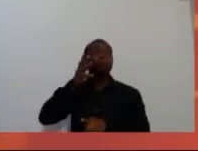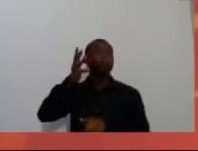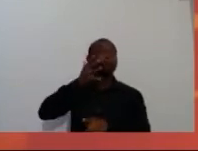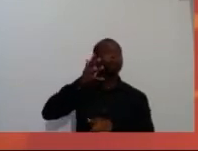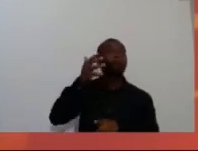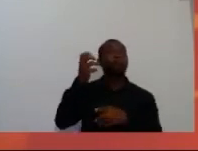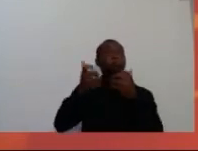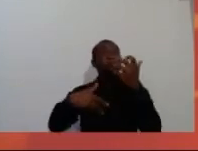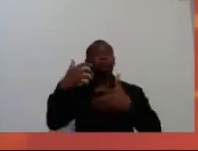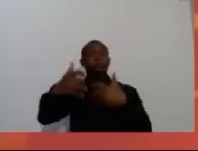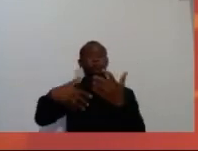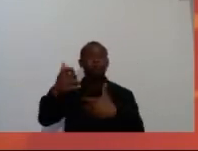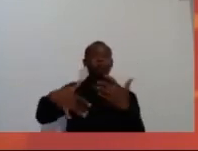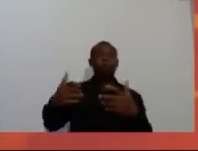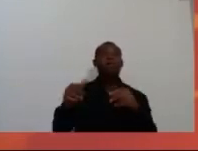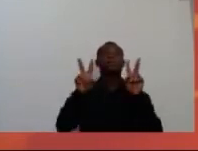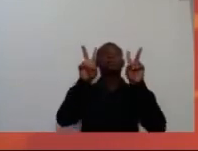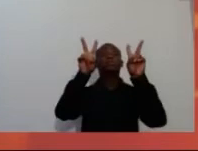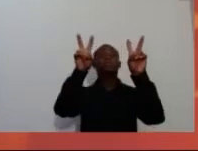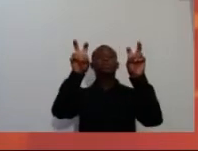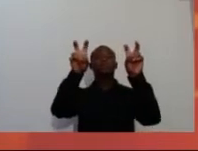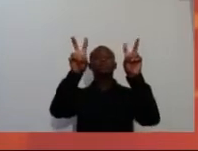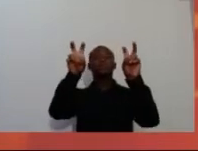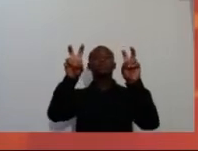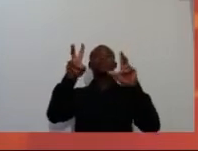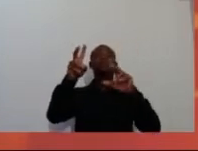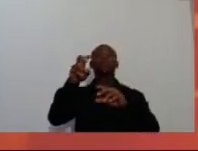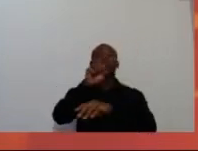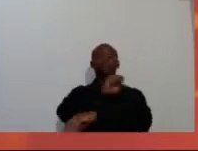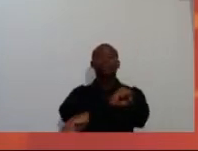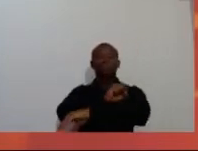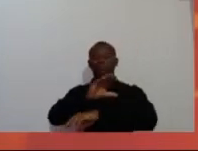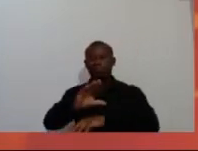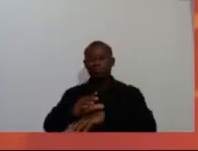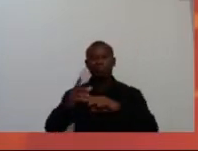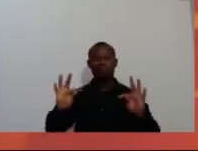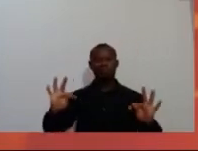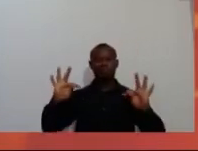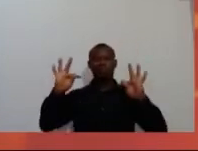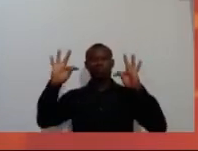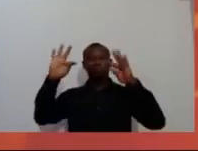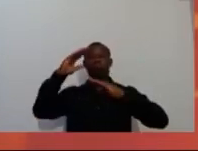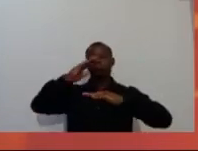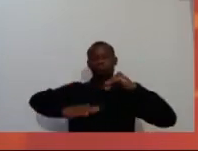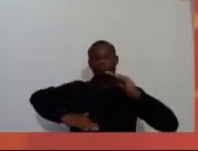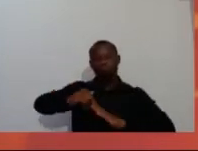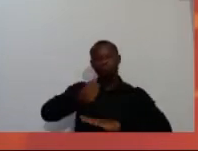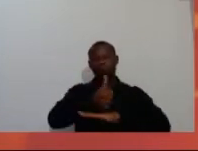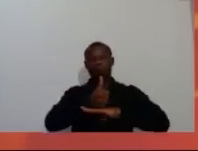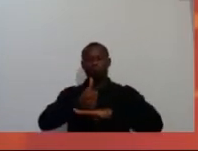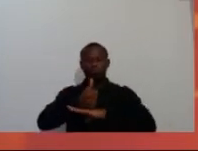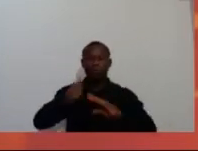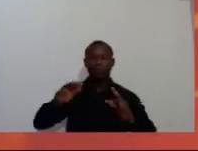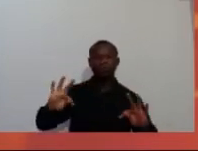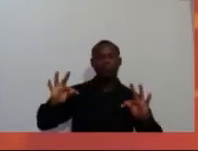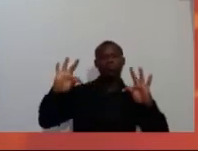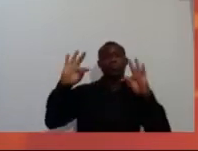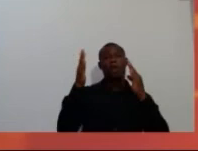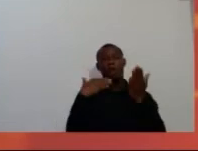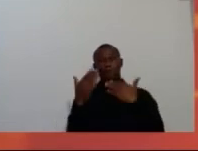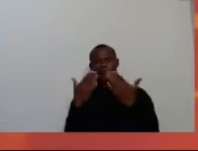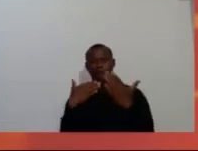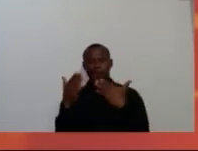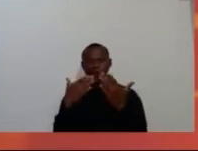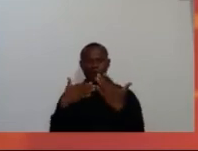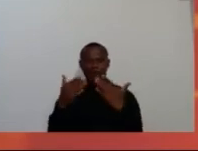profissional e tecnológica. Ela vai conversar com a Beatriz Venault, que é diretora de educação profissional do SENAC Nacional, que